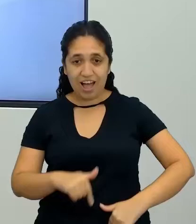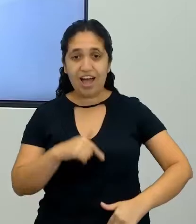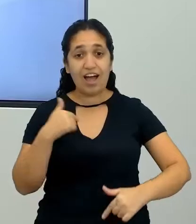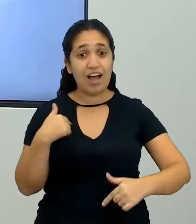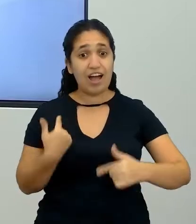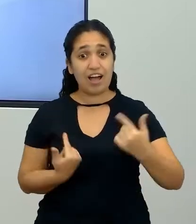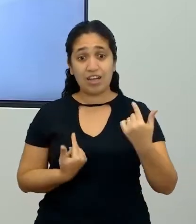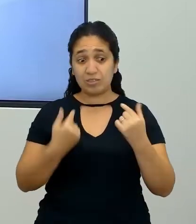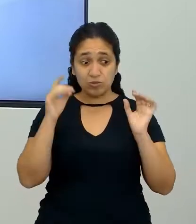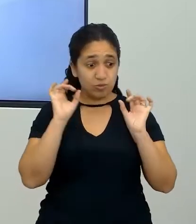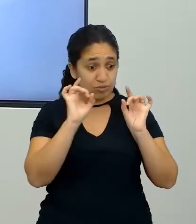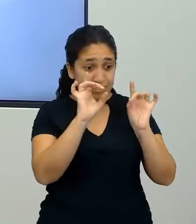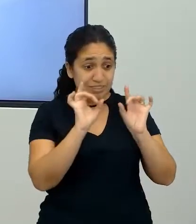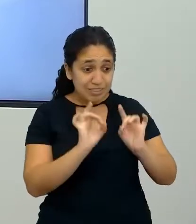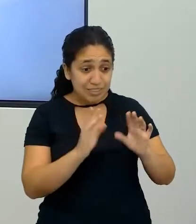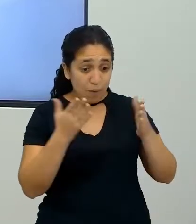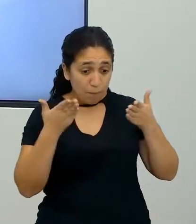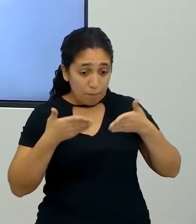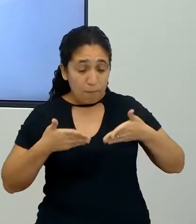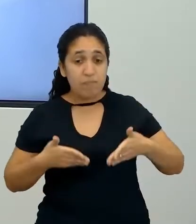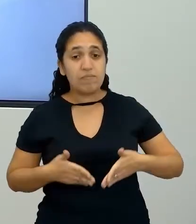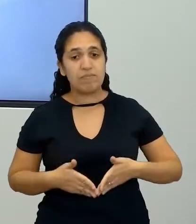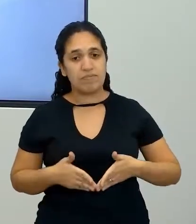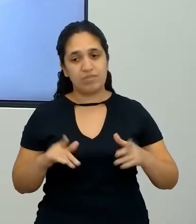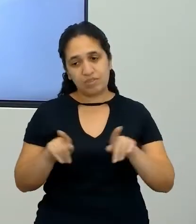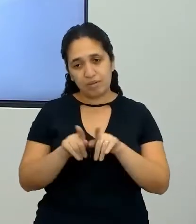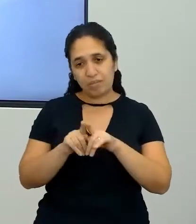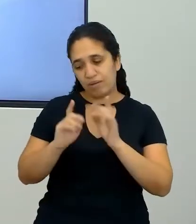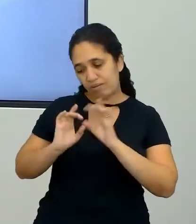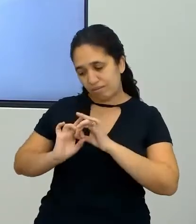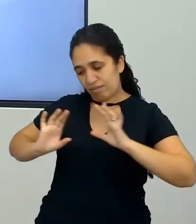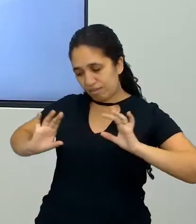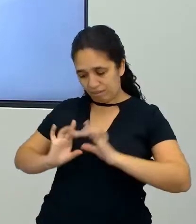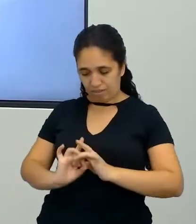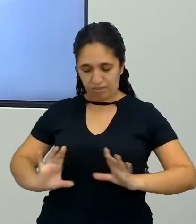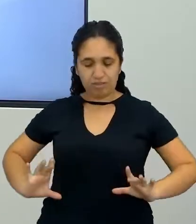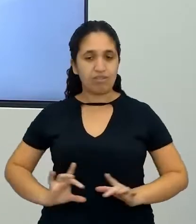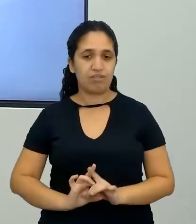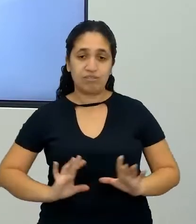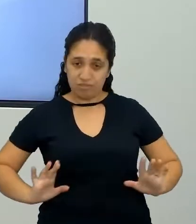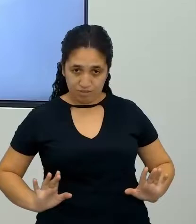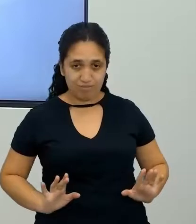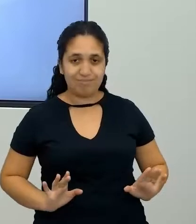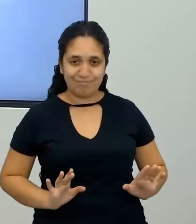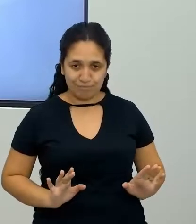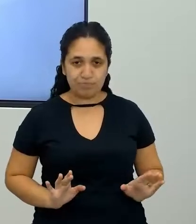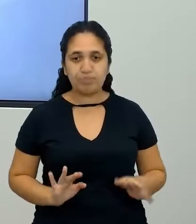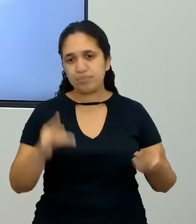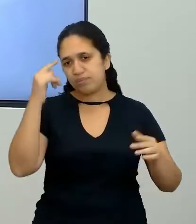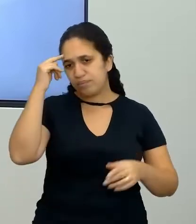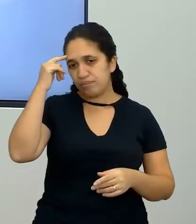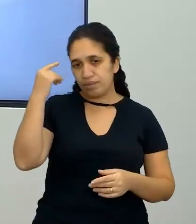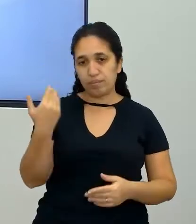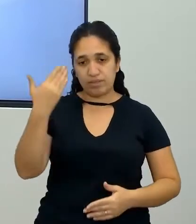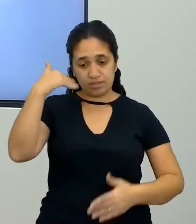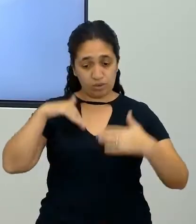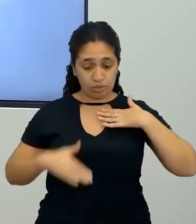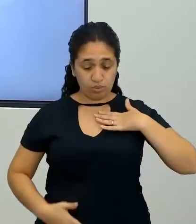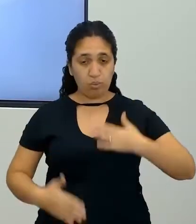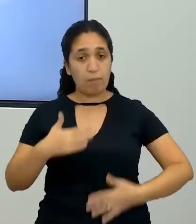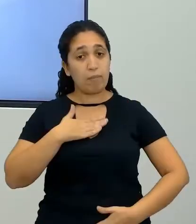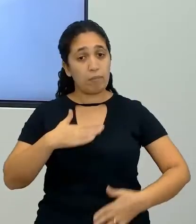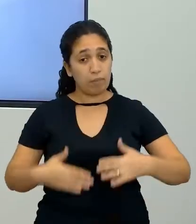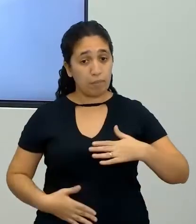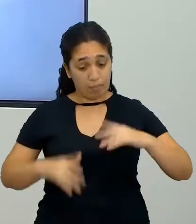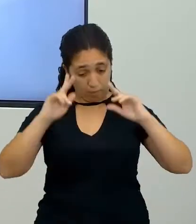extremamente especializada e é interdependente das outras funções, né? Então, pensando no nosso corpo humano, que é um